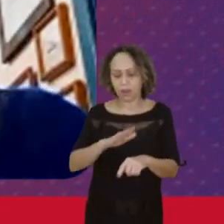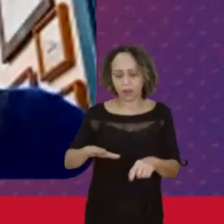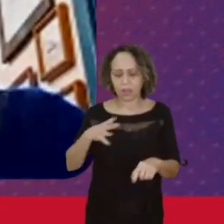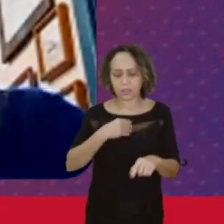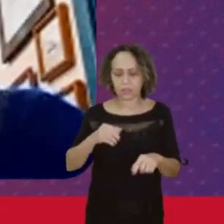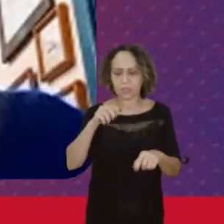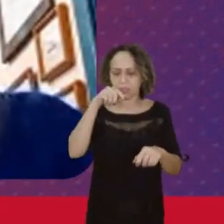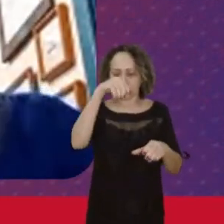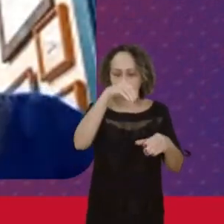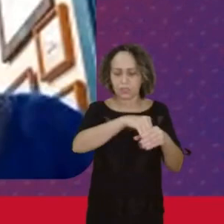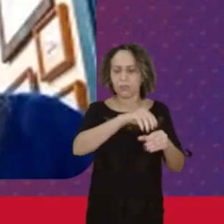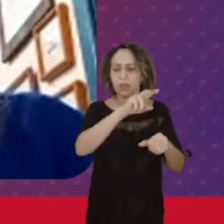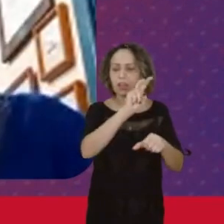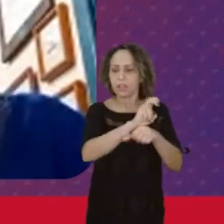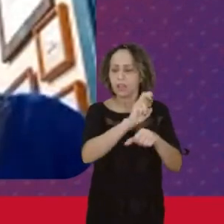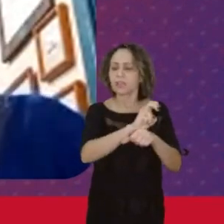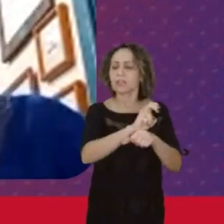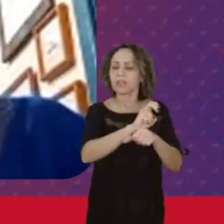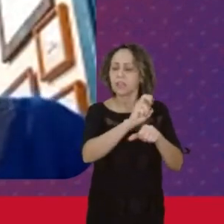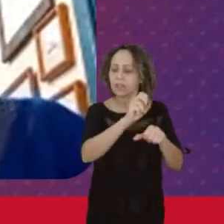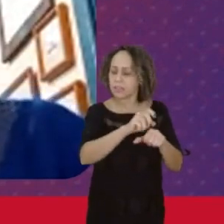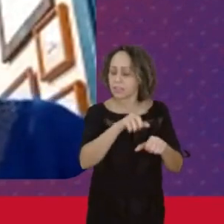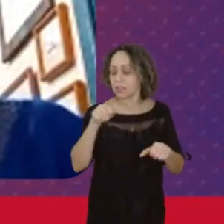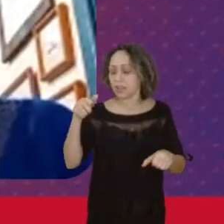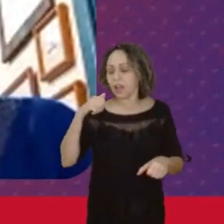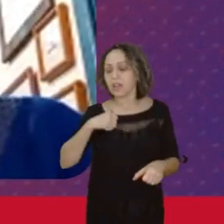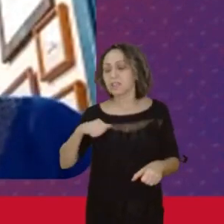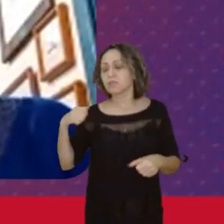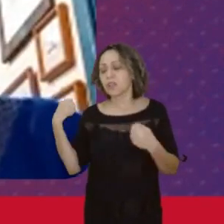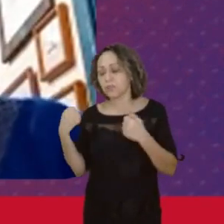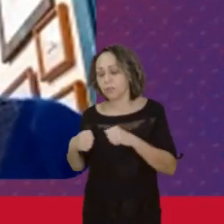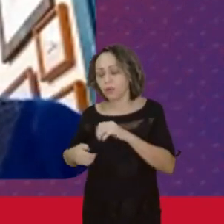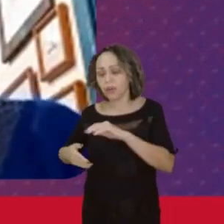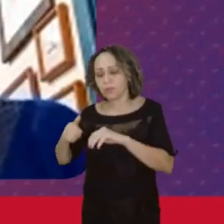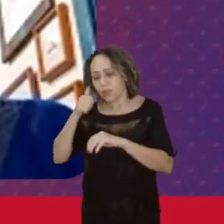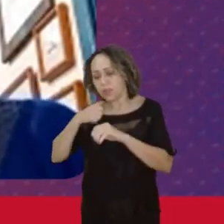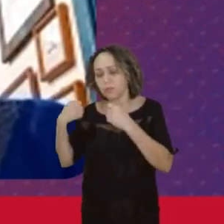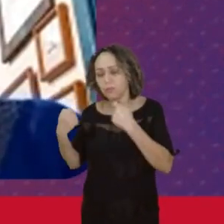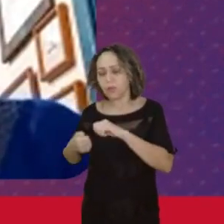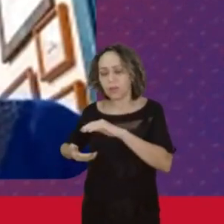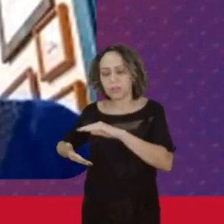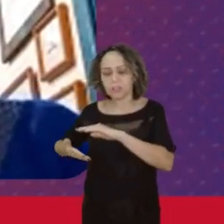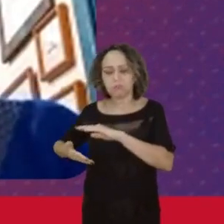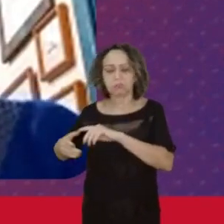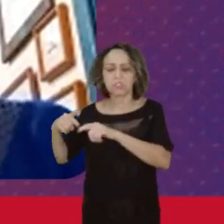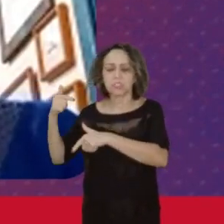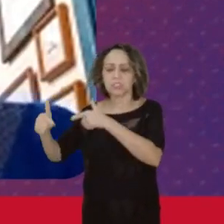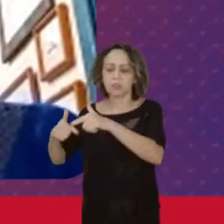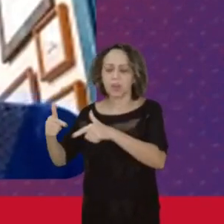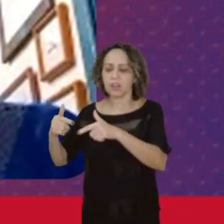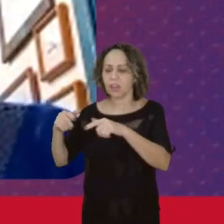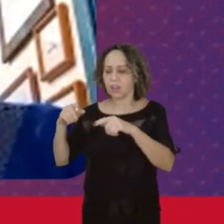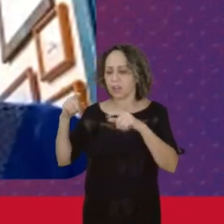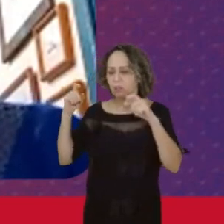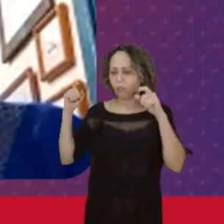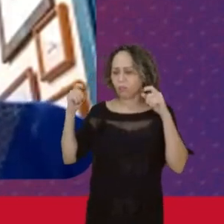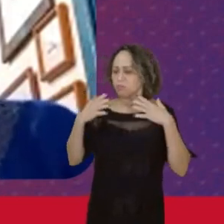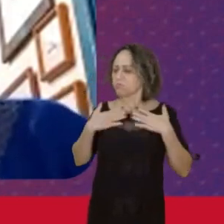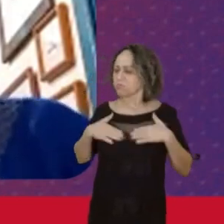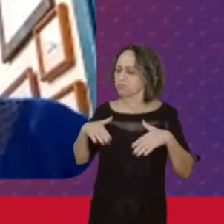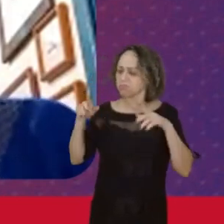sem ter essa preocupação de com quem vão ficar as crianças. As mulheres intelectuais,